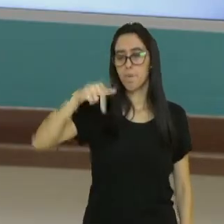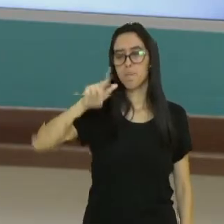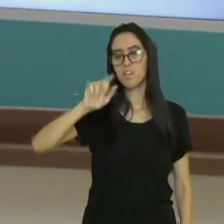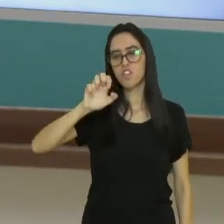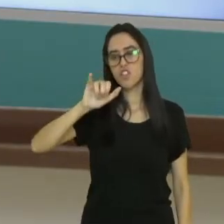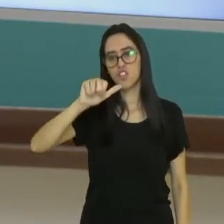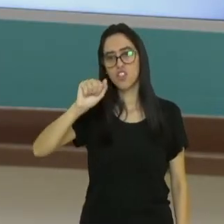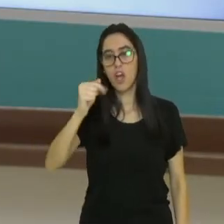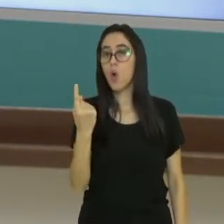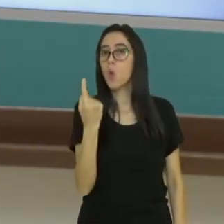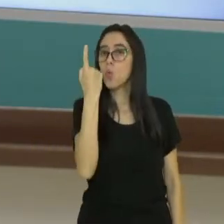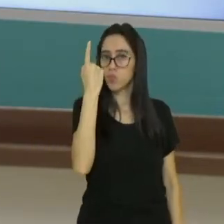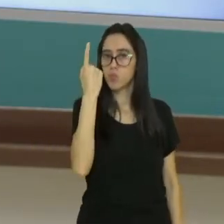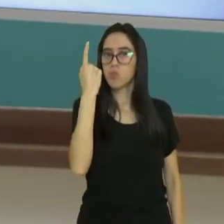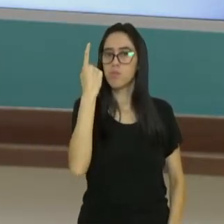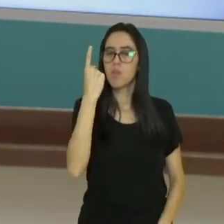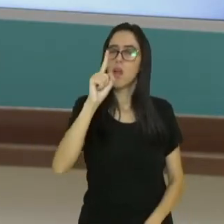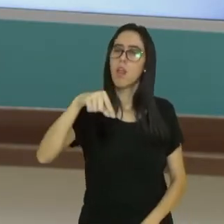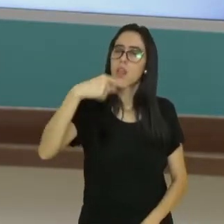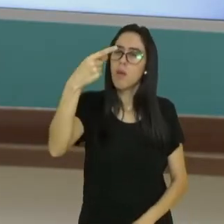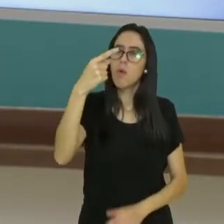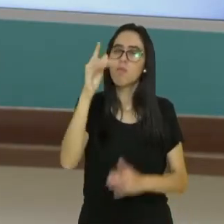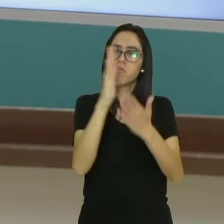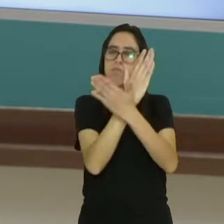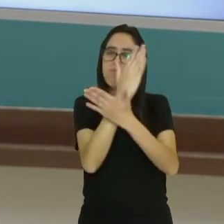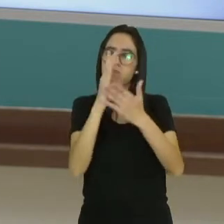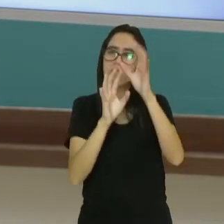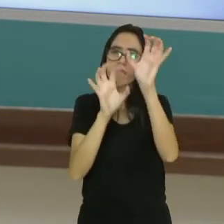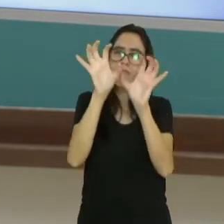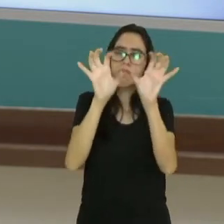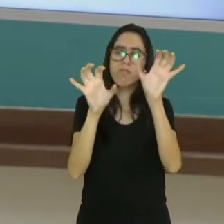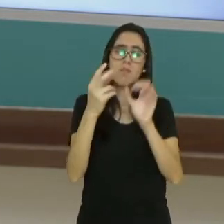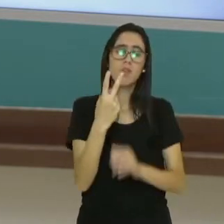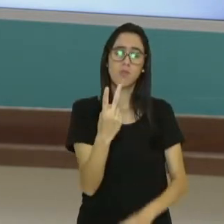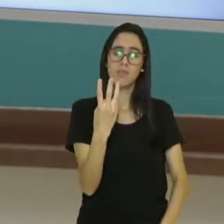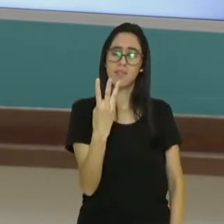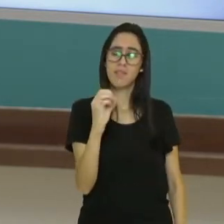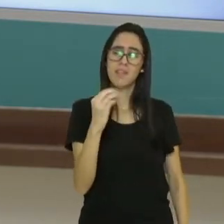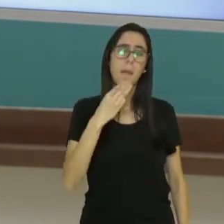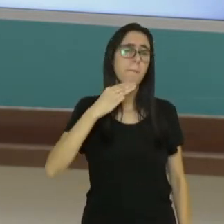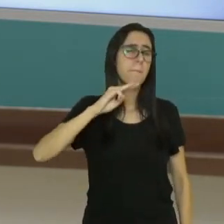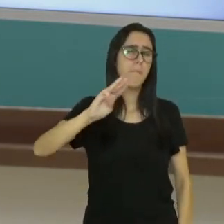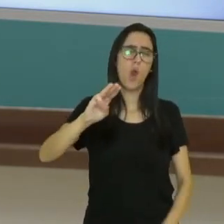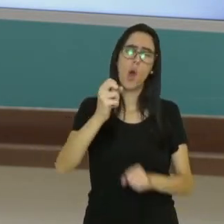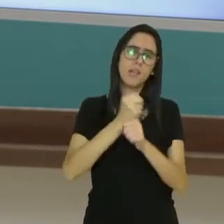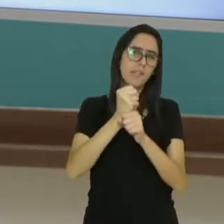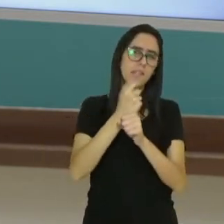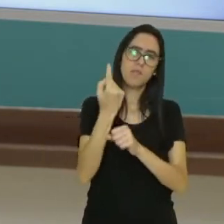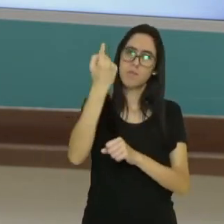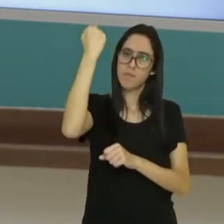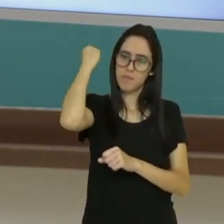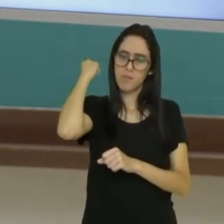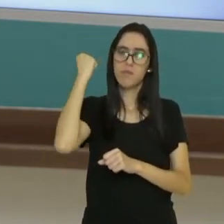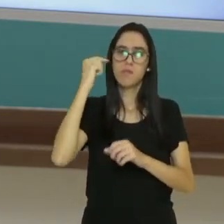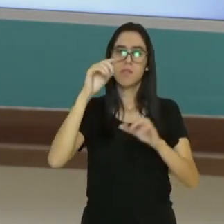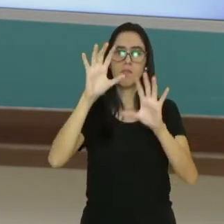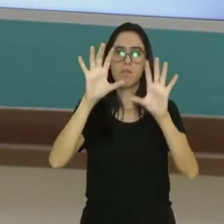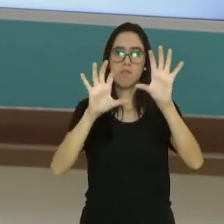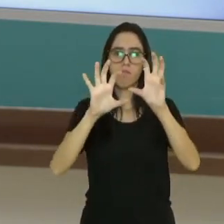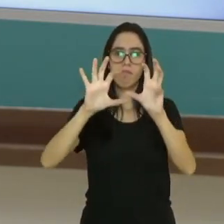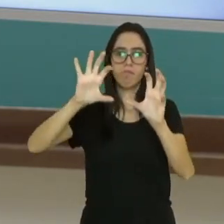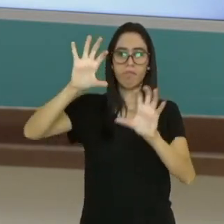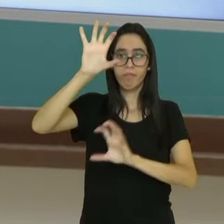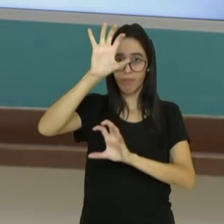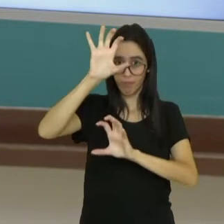que começa a se fragmentar há 230 milhões de anos atrás, né? Formando os dois blocos, não podemos